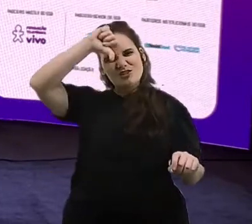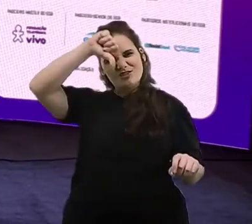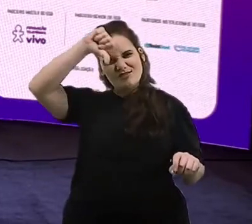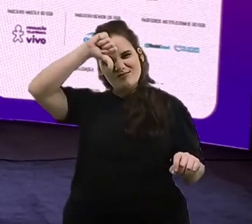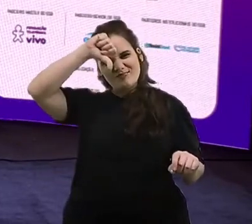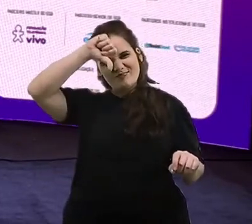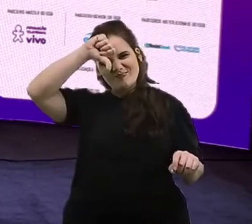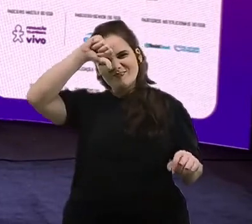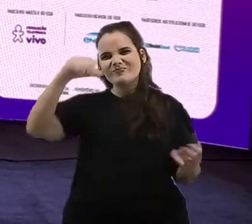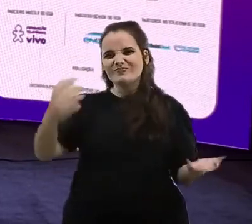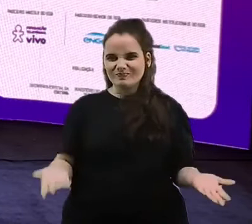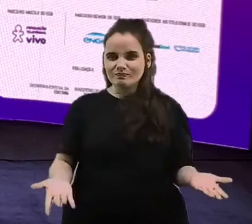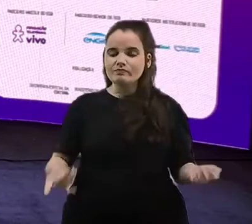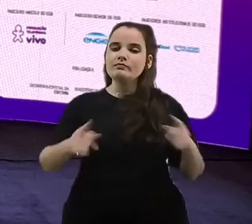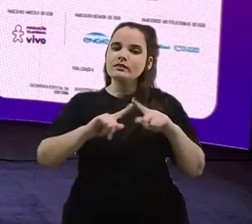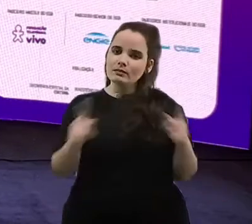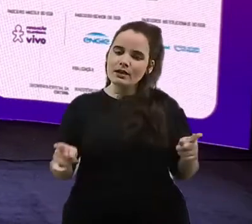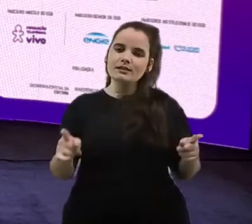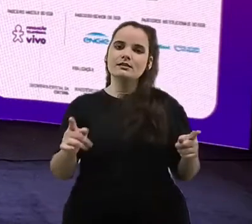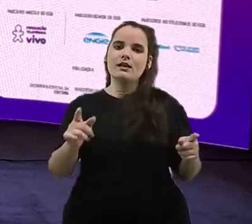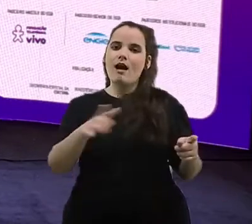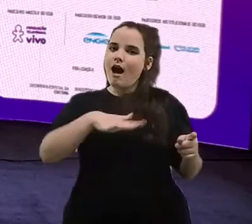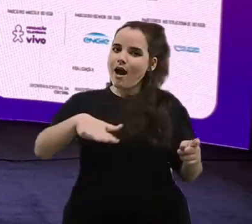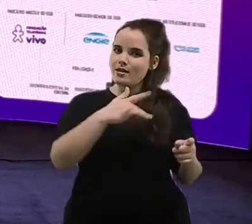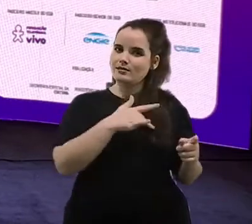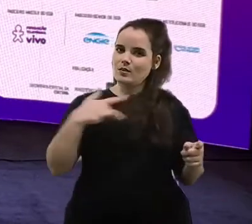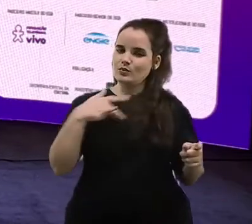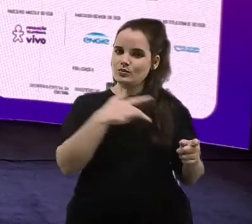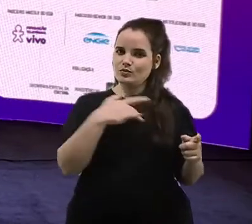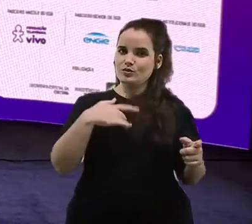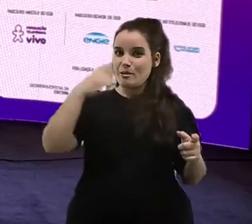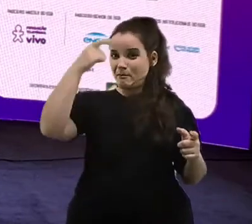sobre saúde mental também. Se você puder falar um pouquinho sobre isso.